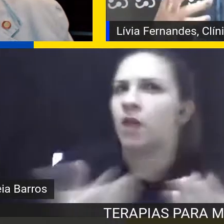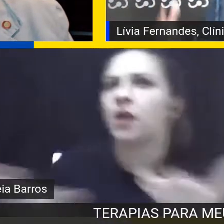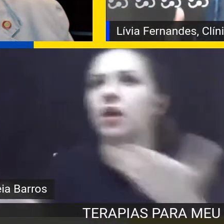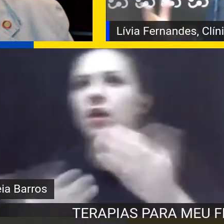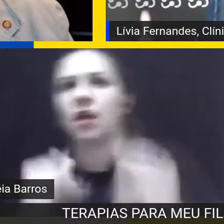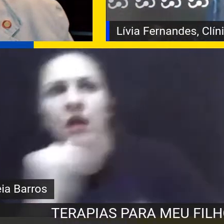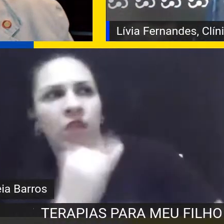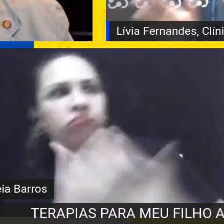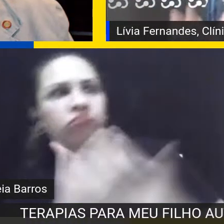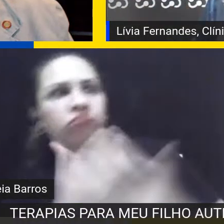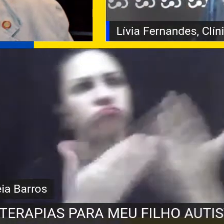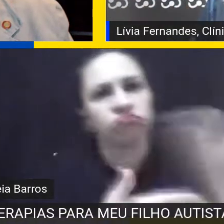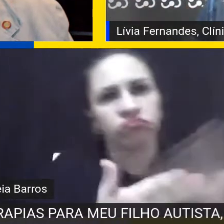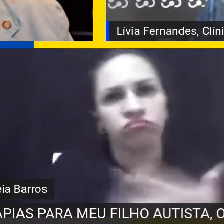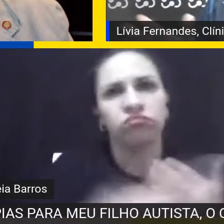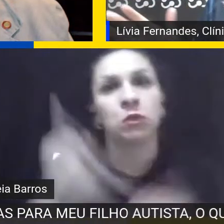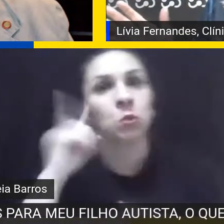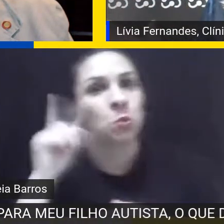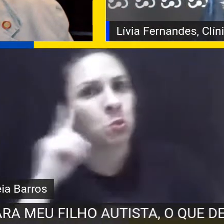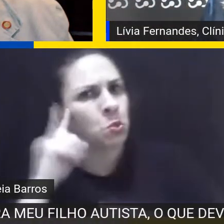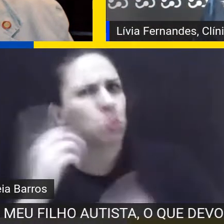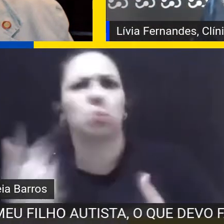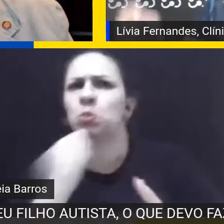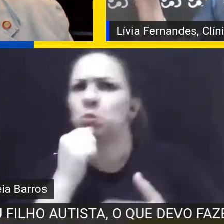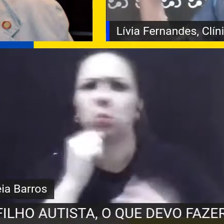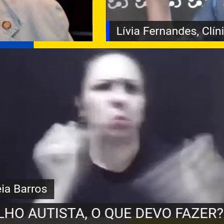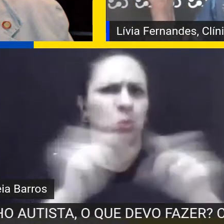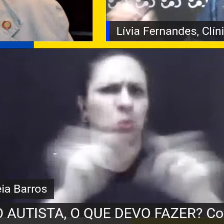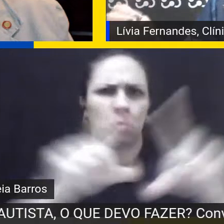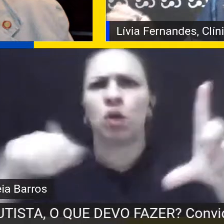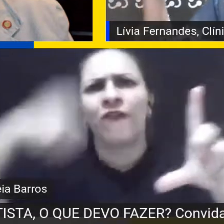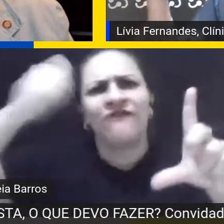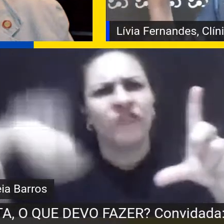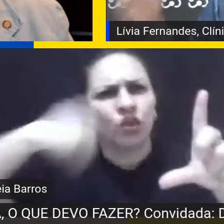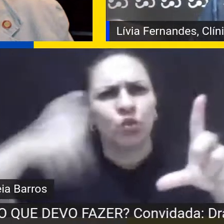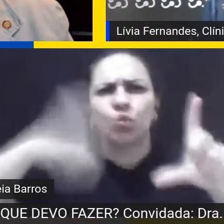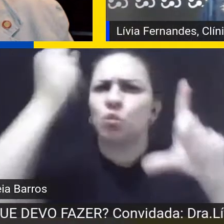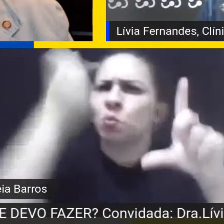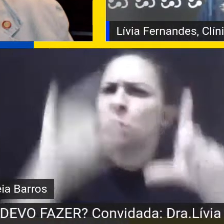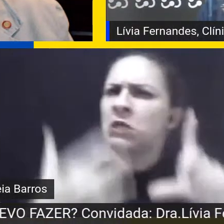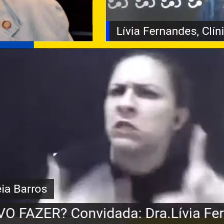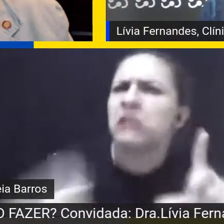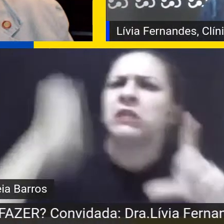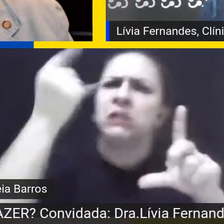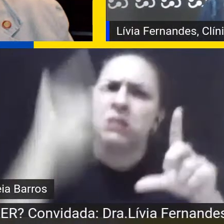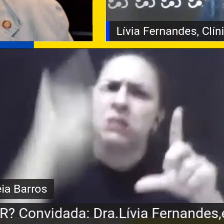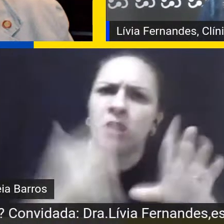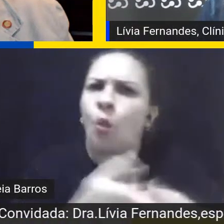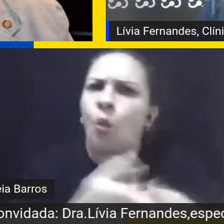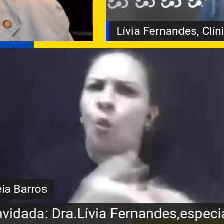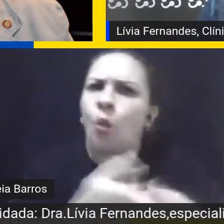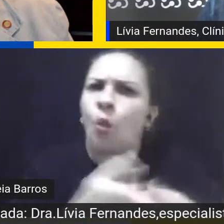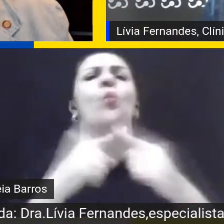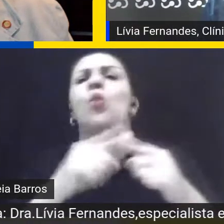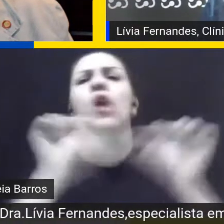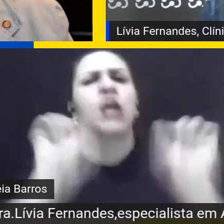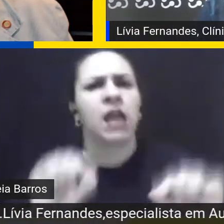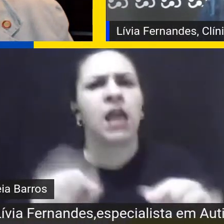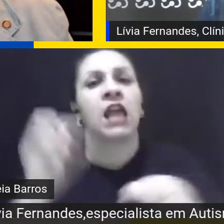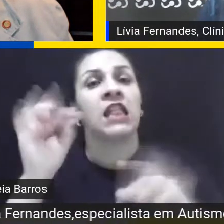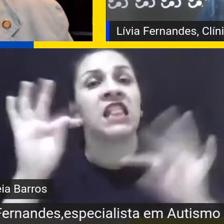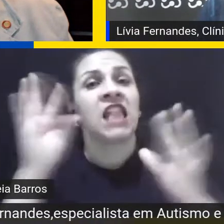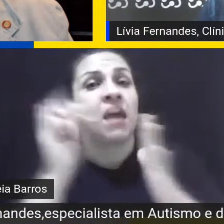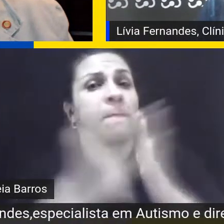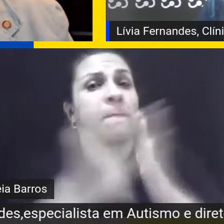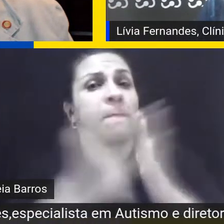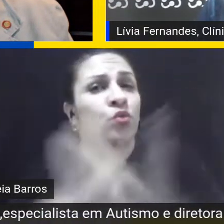pais. Todos os dias mandamos vídeos para os pais, explicando, orientando o que a gente está fazendo aqui, porque a